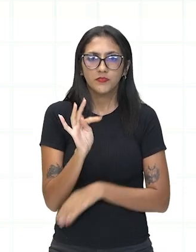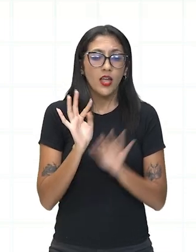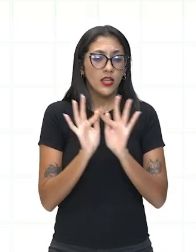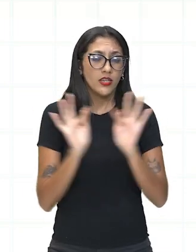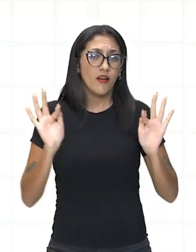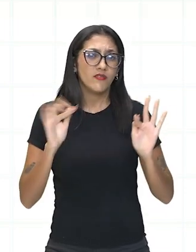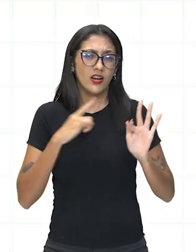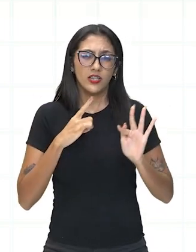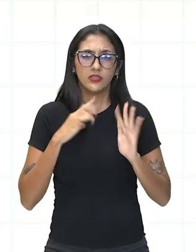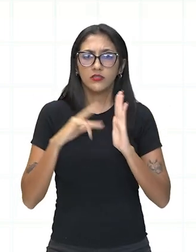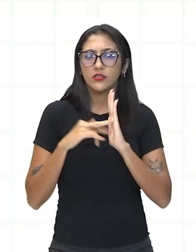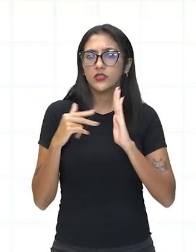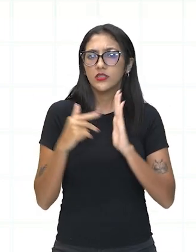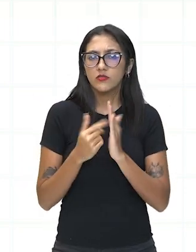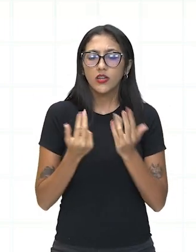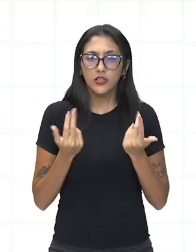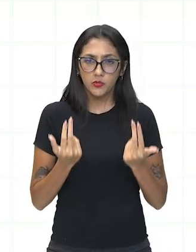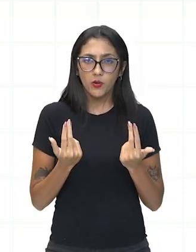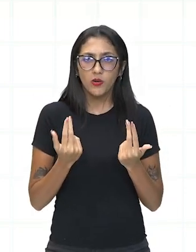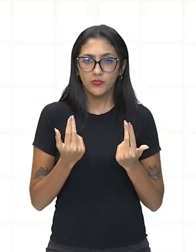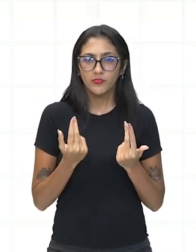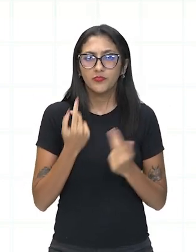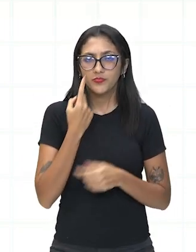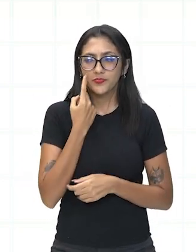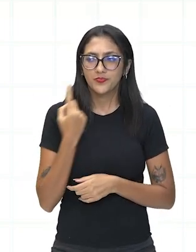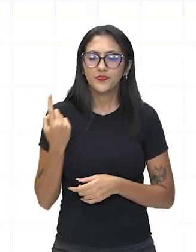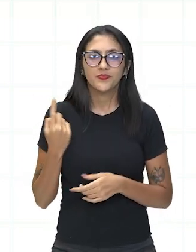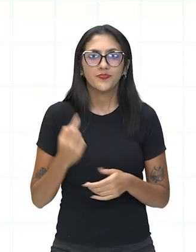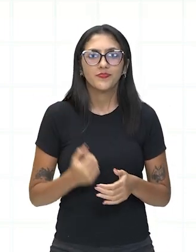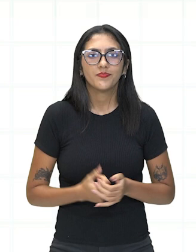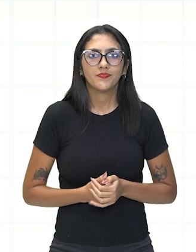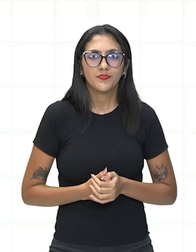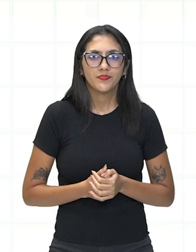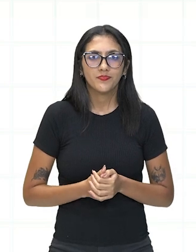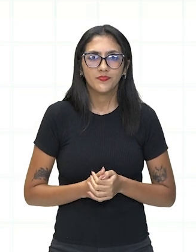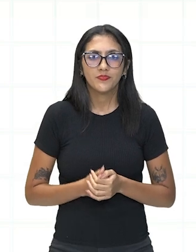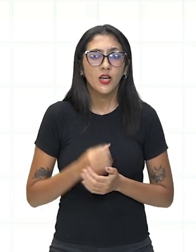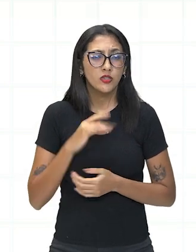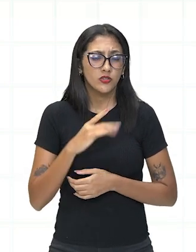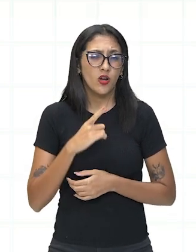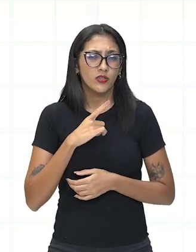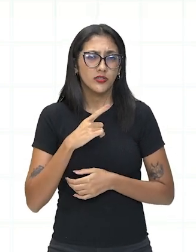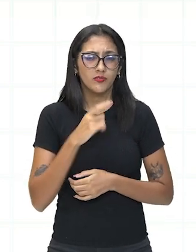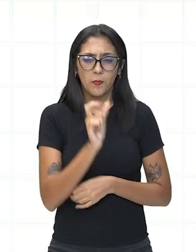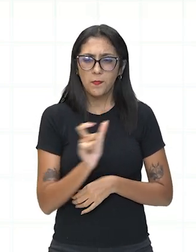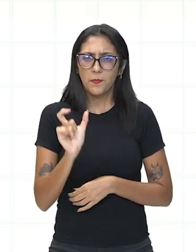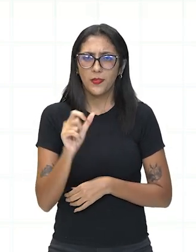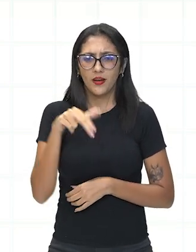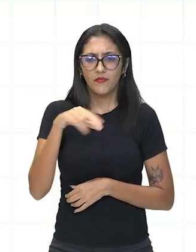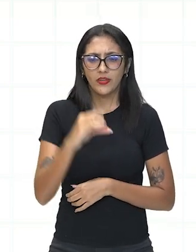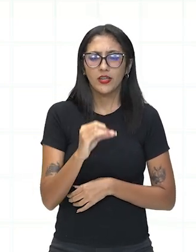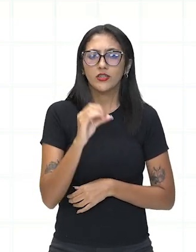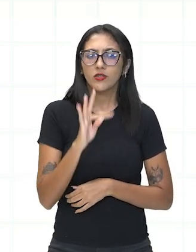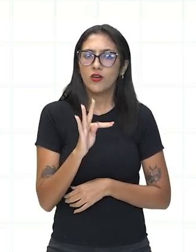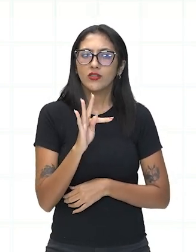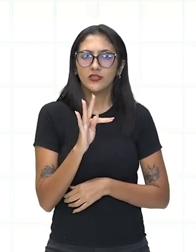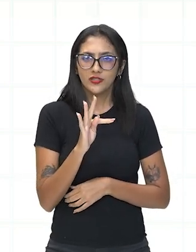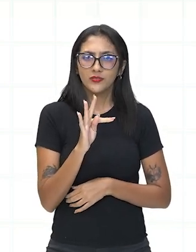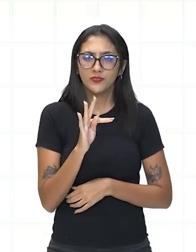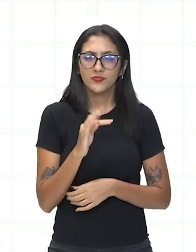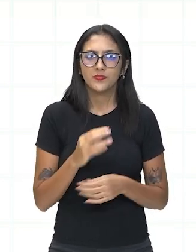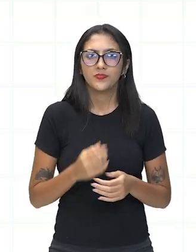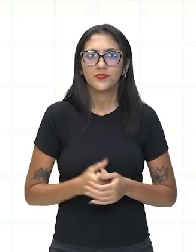continua igual, ó, ride a motorcycle, ok? Então, eu só fiz acrescentar esse not aqui logo depois do